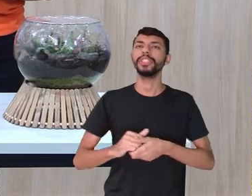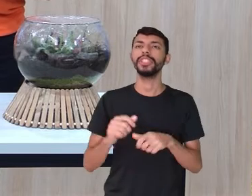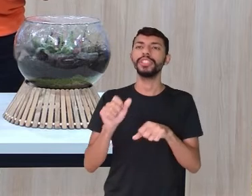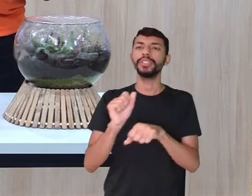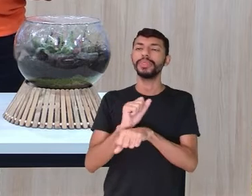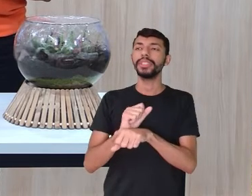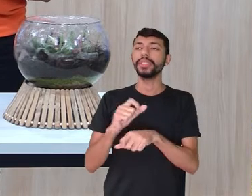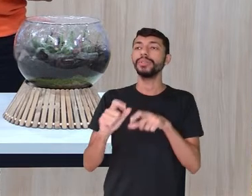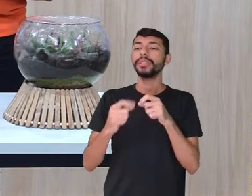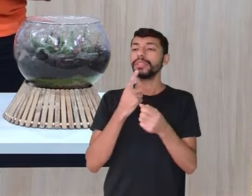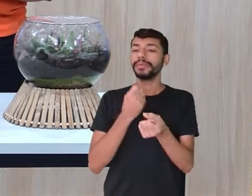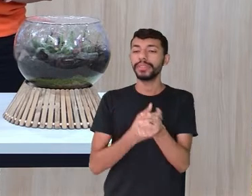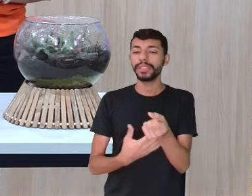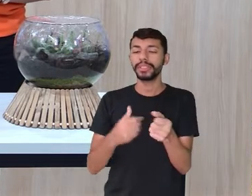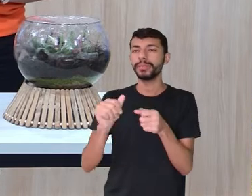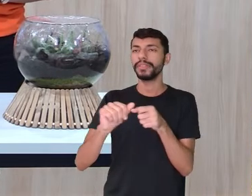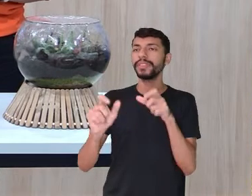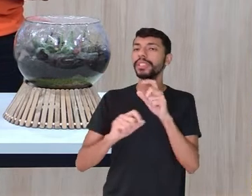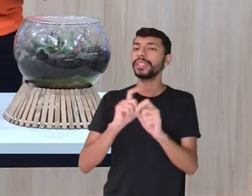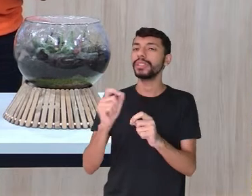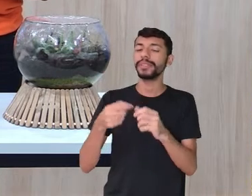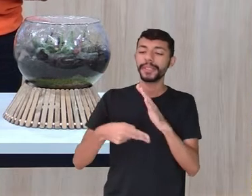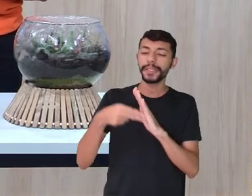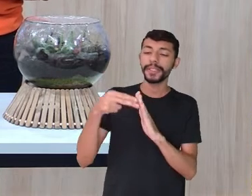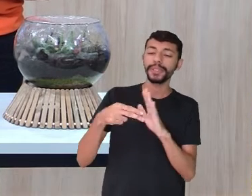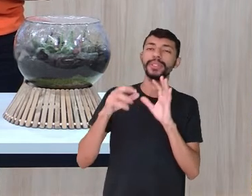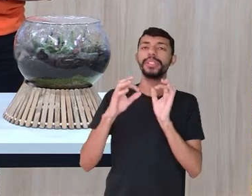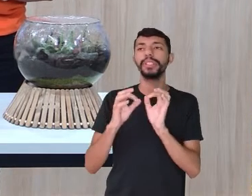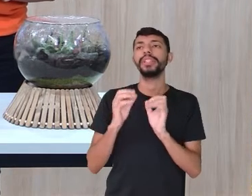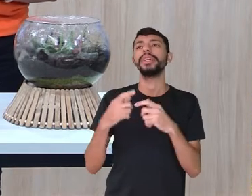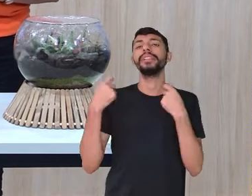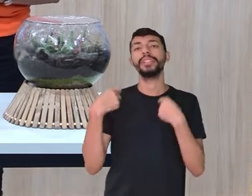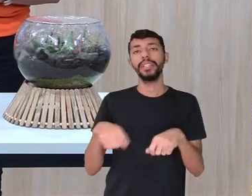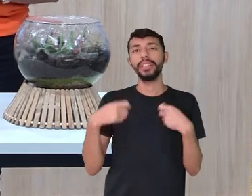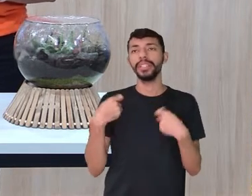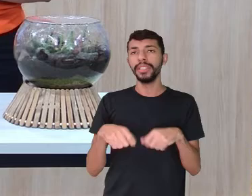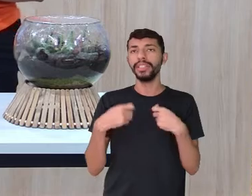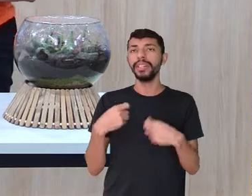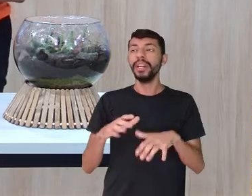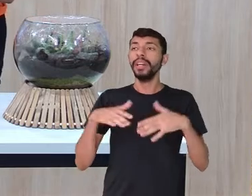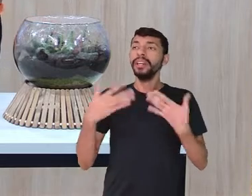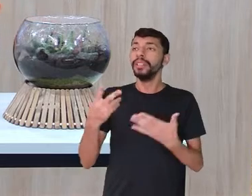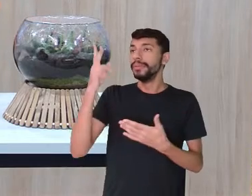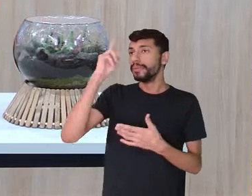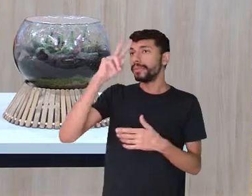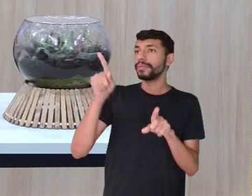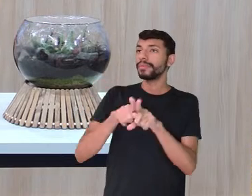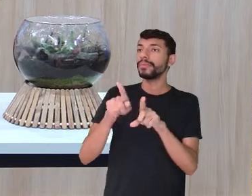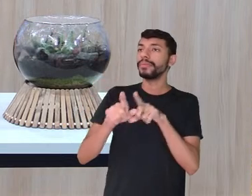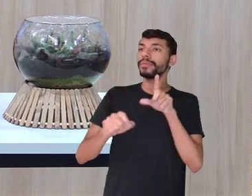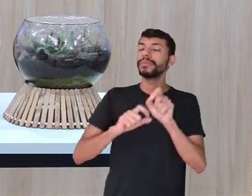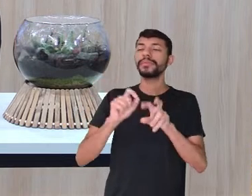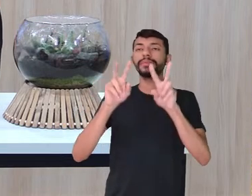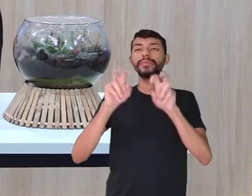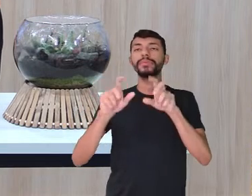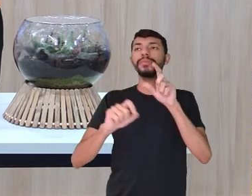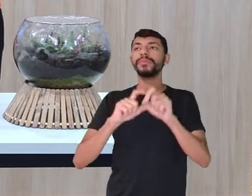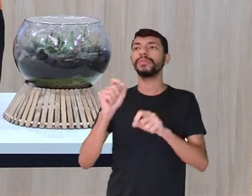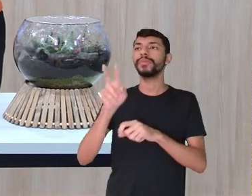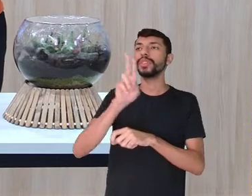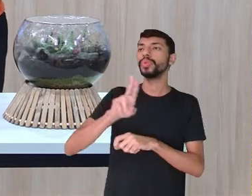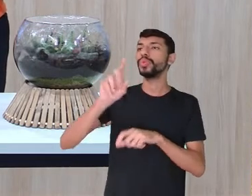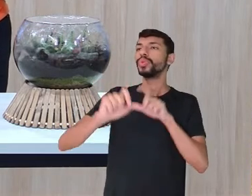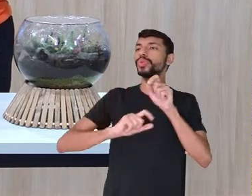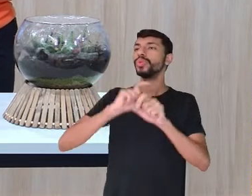esperando sangue para fazer determinadas cirurgias que é necessário. Então, lembrando também a questão